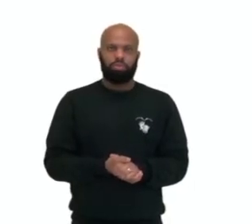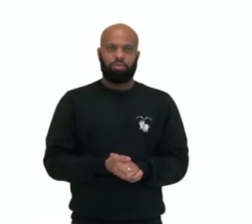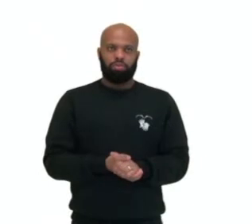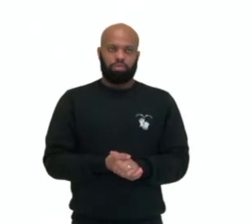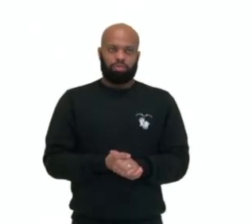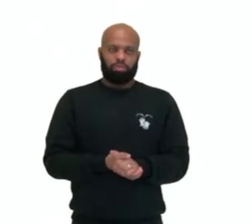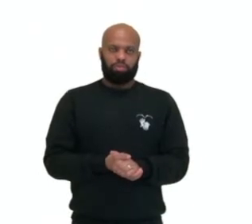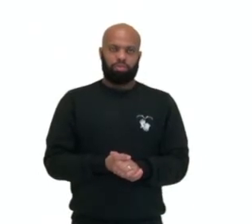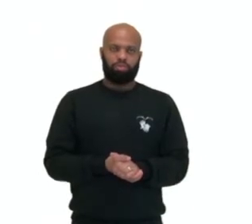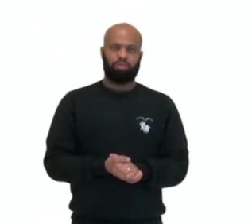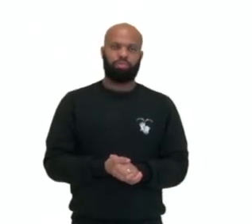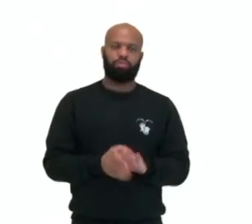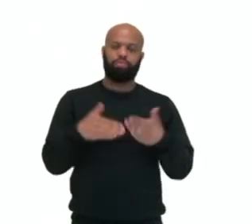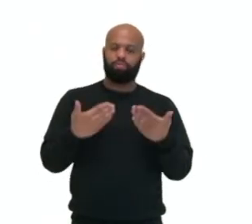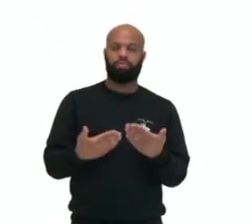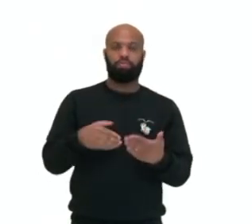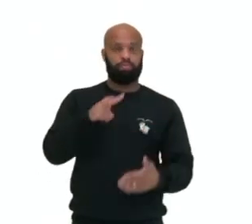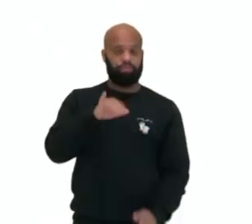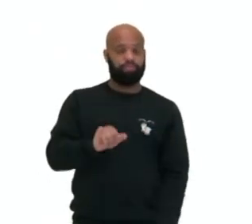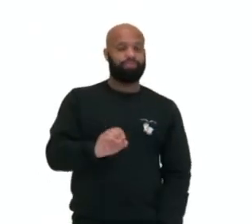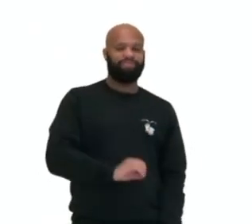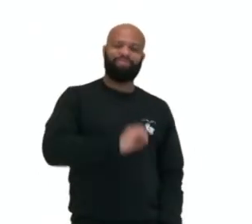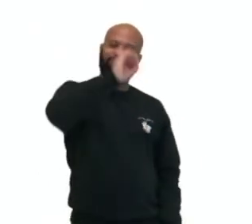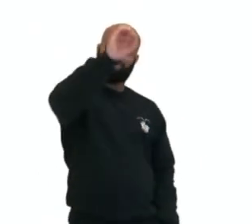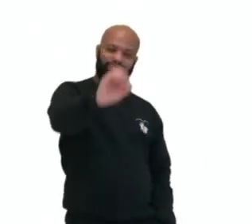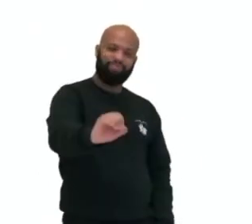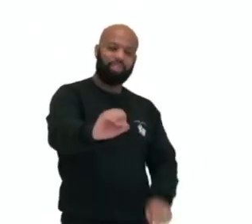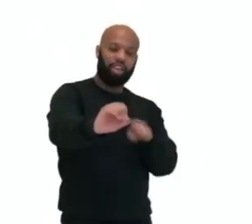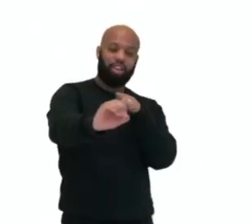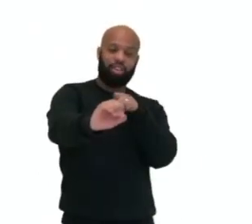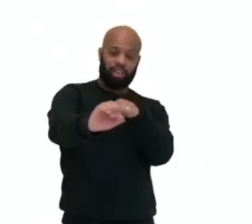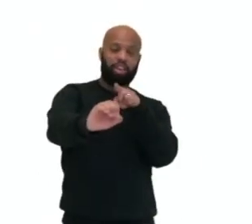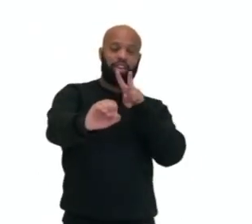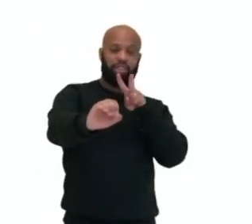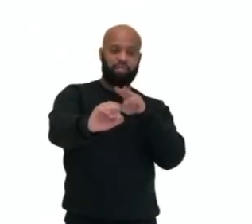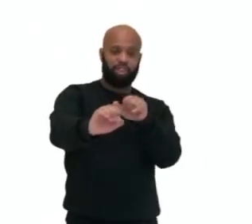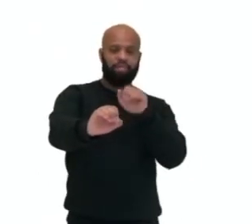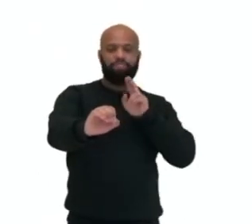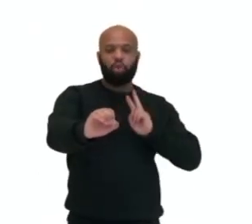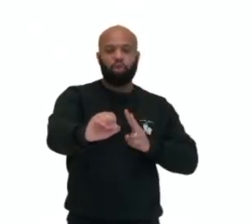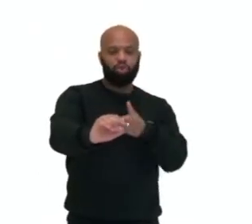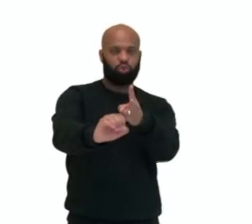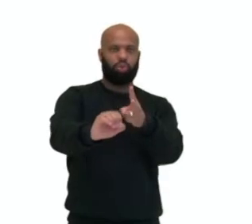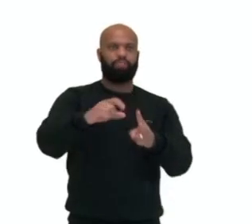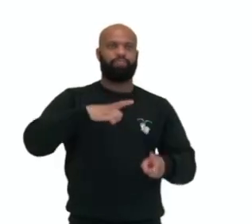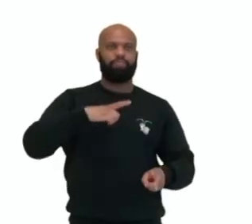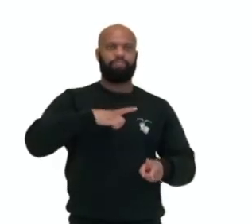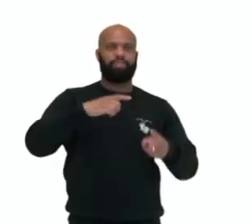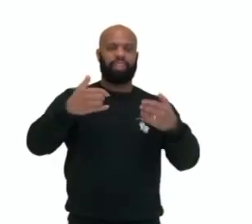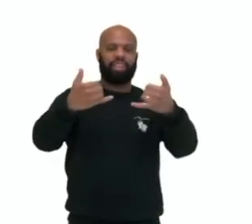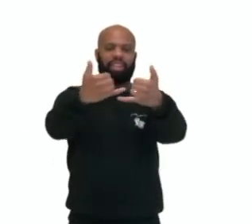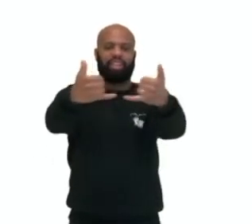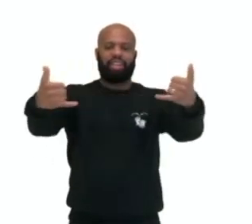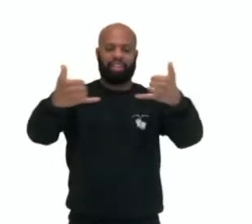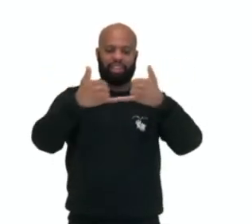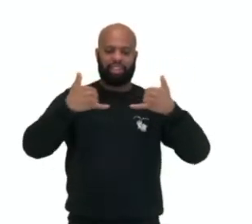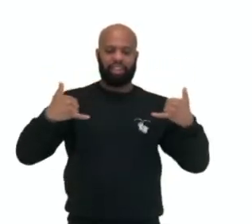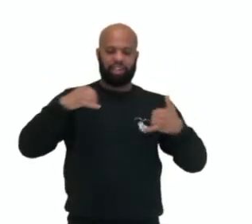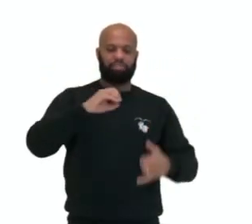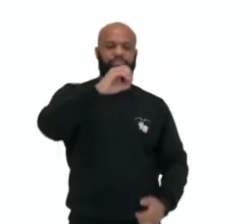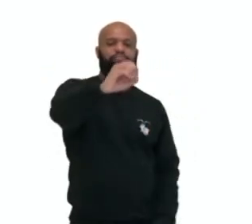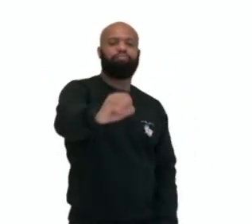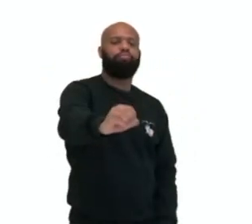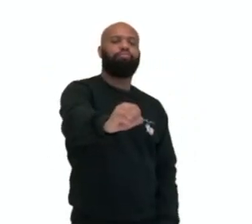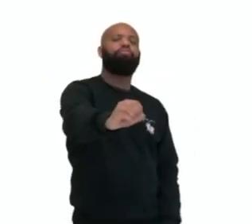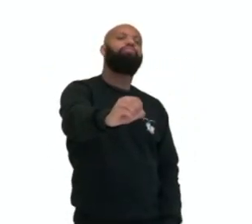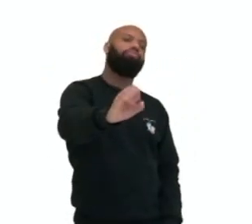ser lançado, o bolim deve permanecer no espaço designado entre 2 linhas na extremidade da quadra,